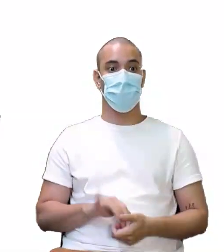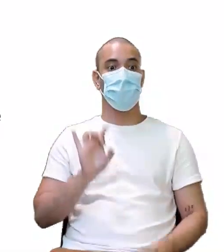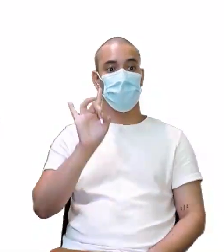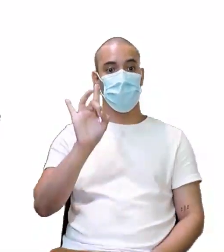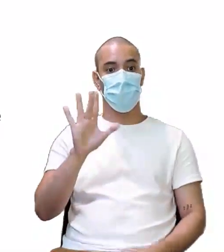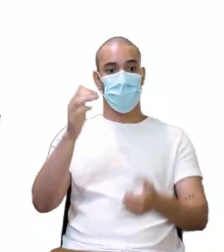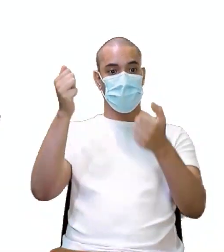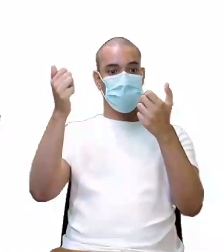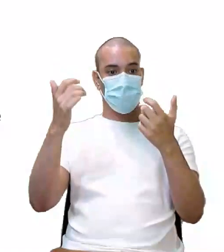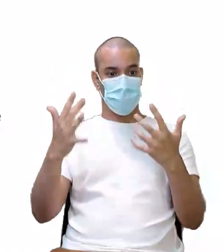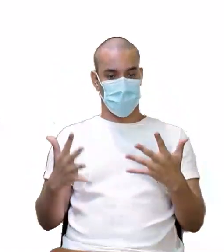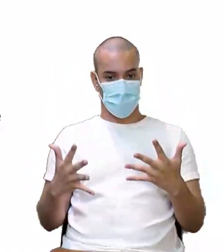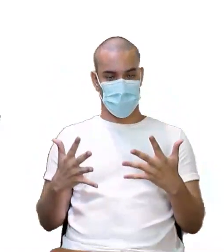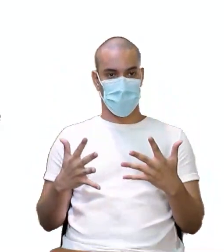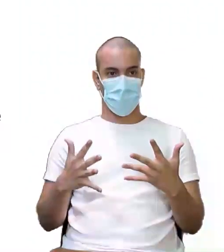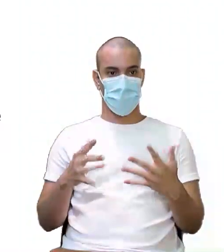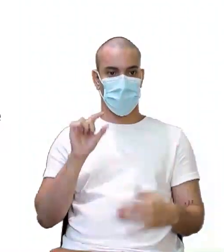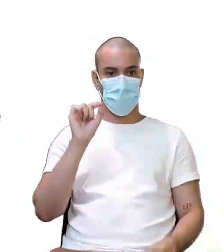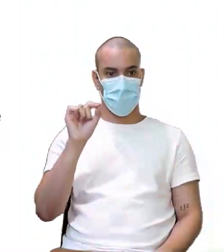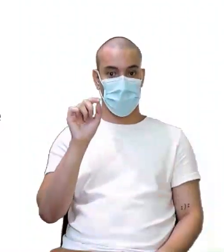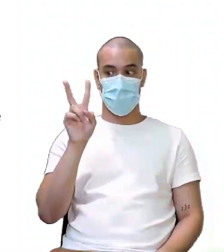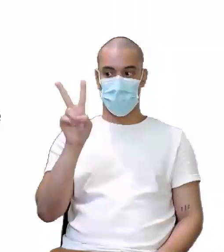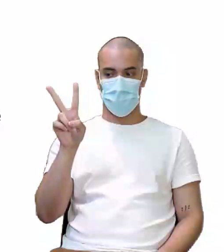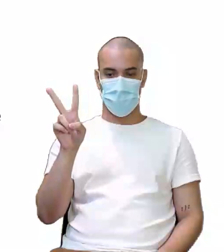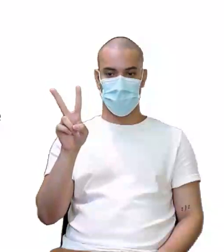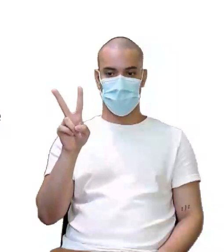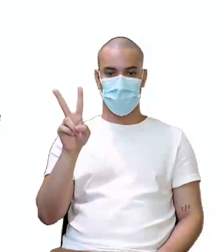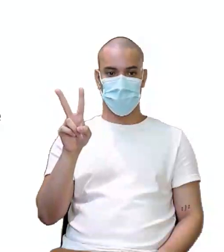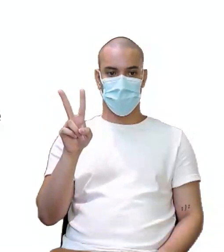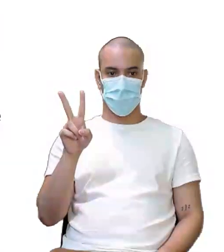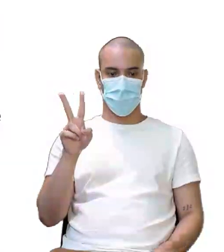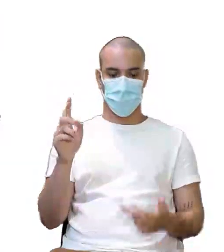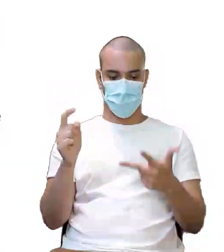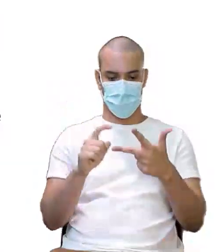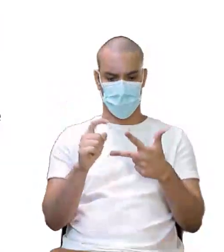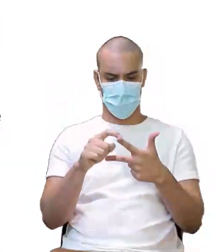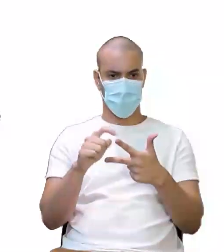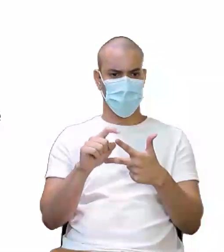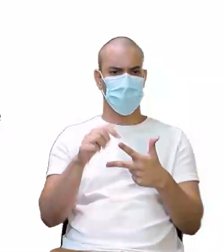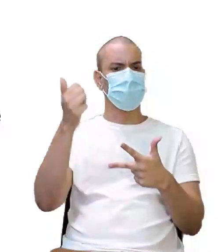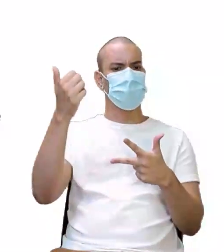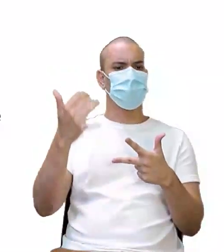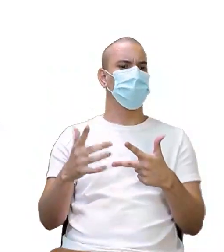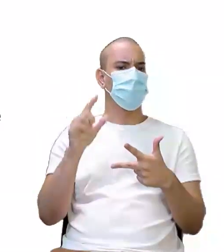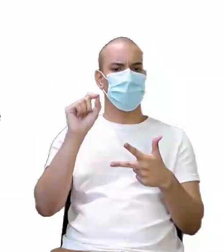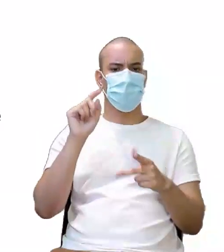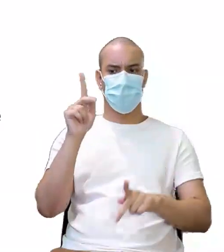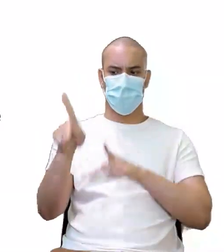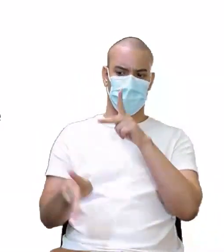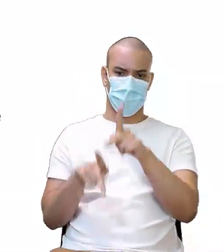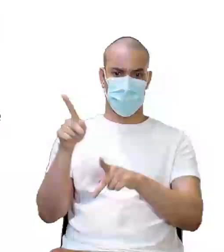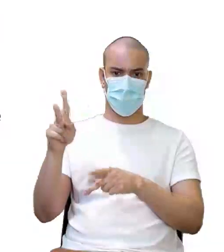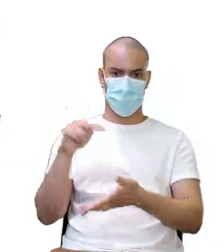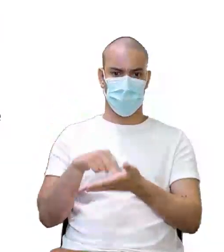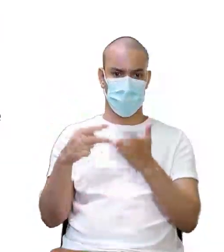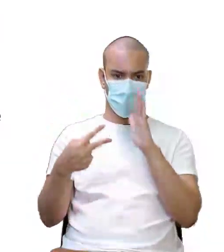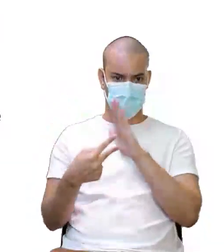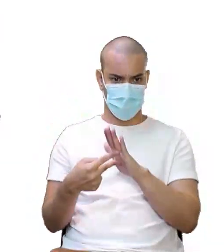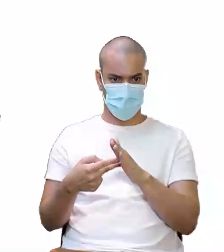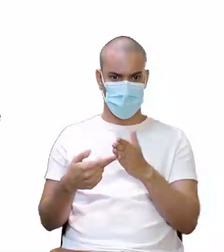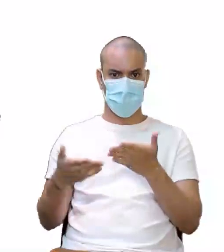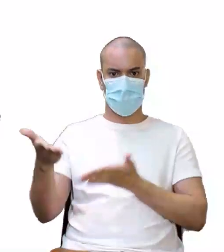explicando essa afirmação da 2 aqui, pessoal, tá? Quando ela diz que uma população é definida com